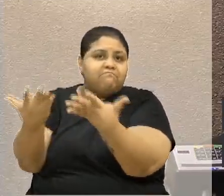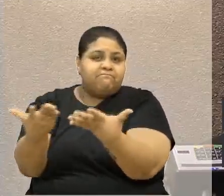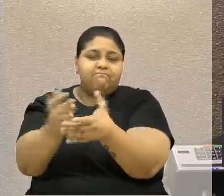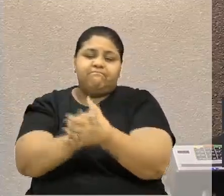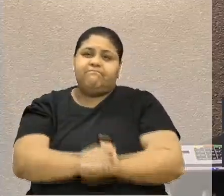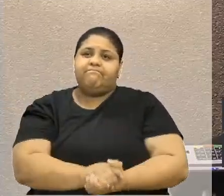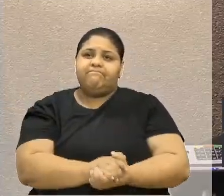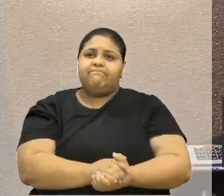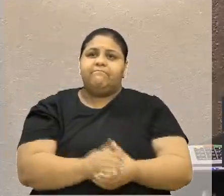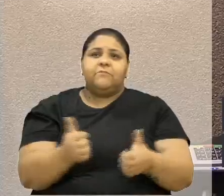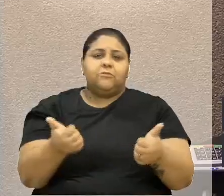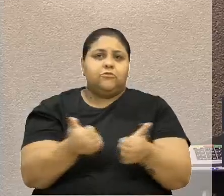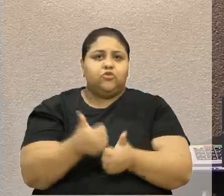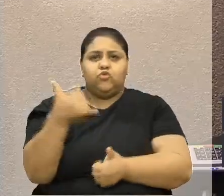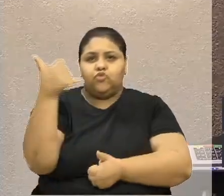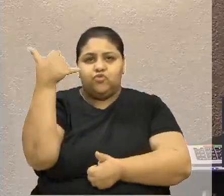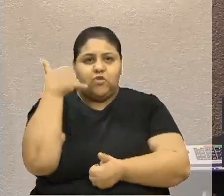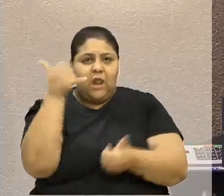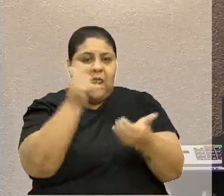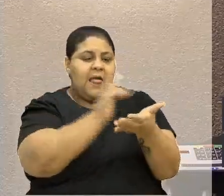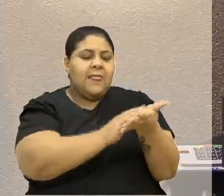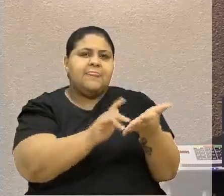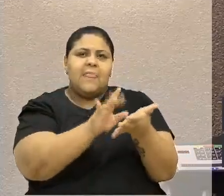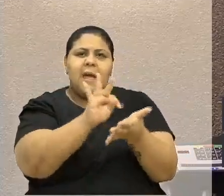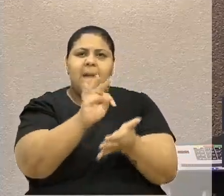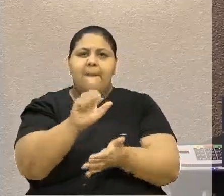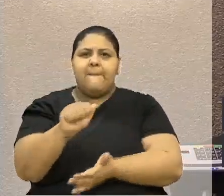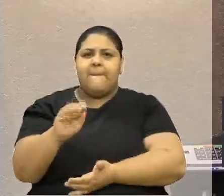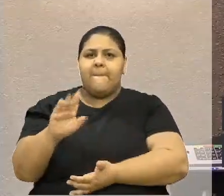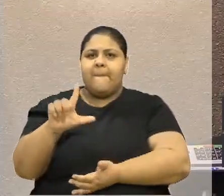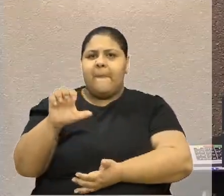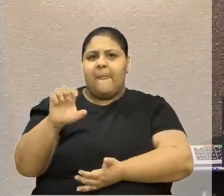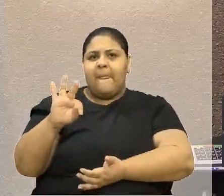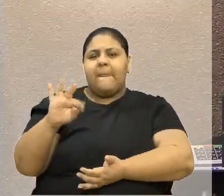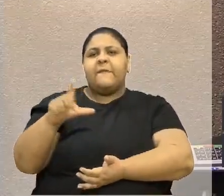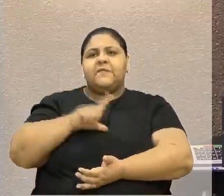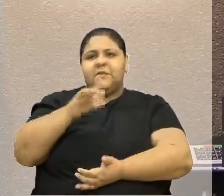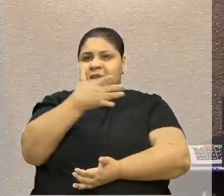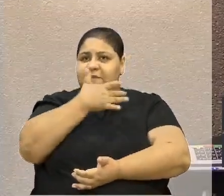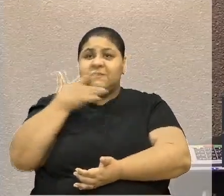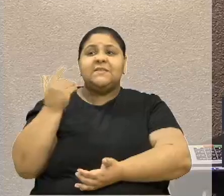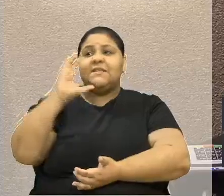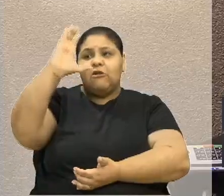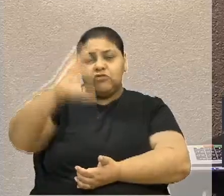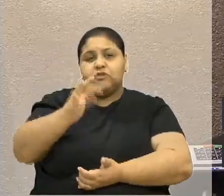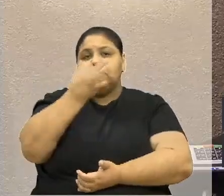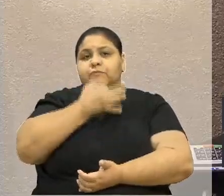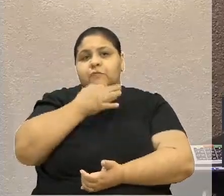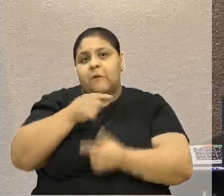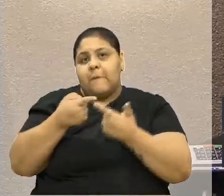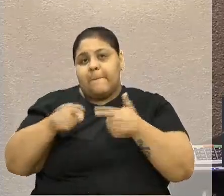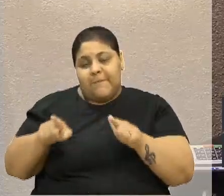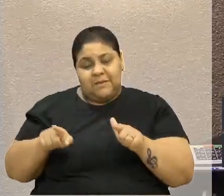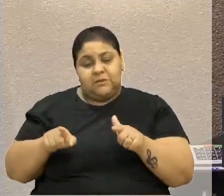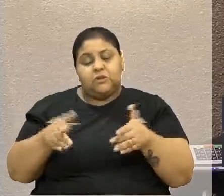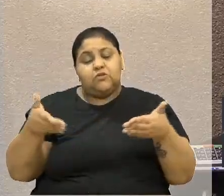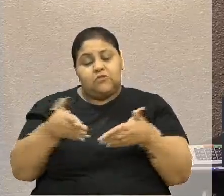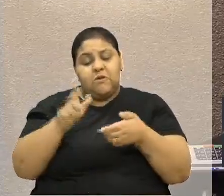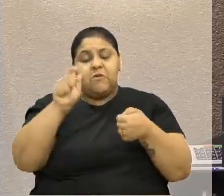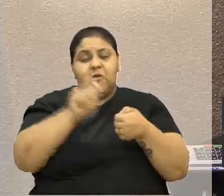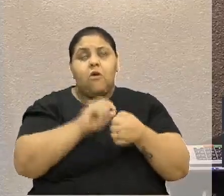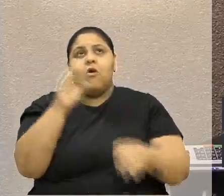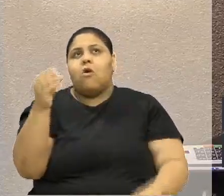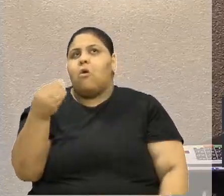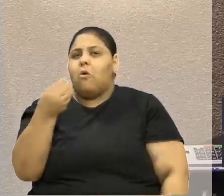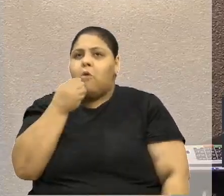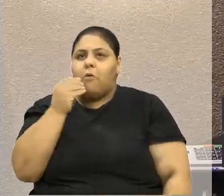através de smartphones, de celulares. A gente tem que facilitar sempre a vida do contribuinte, mas é isso que vem sendo feito, né? É claro que